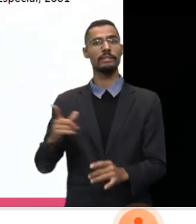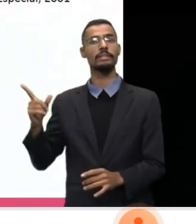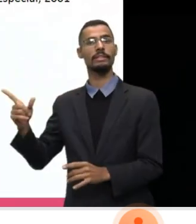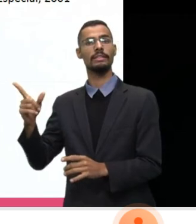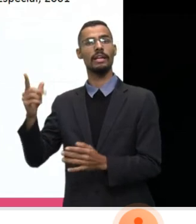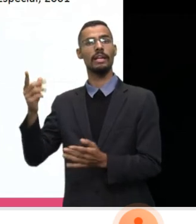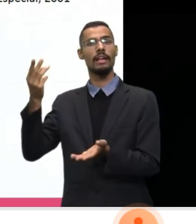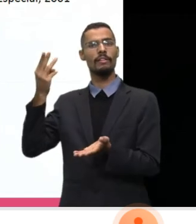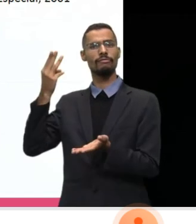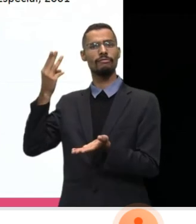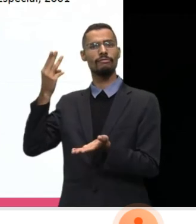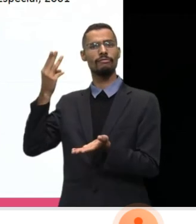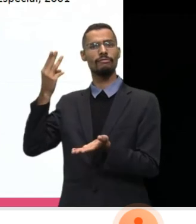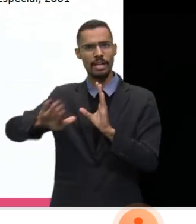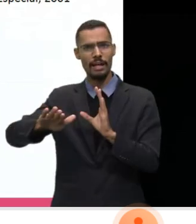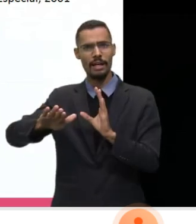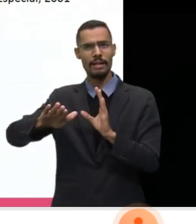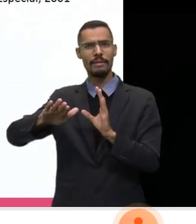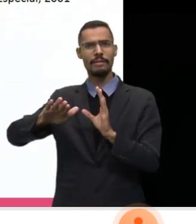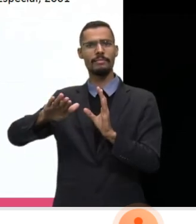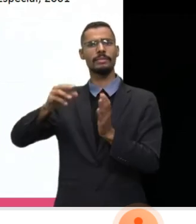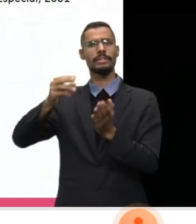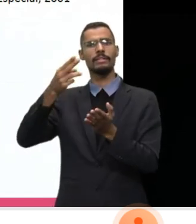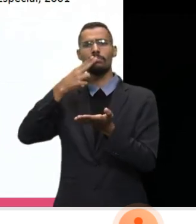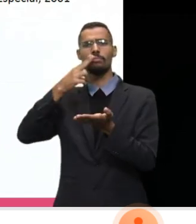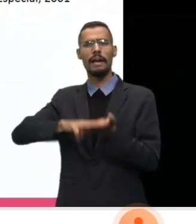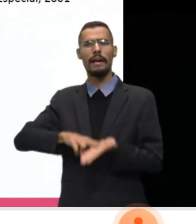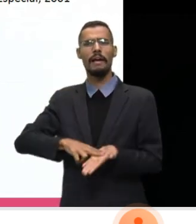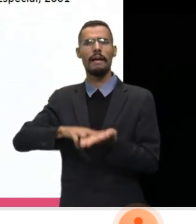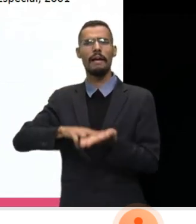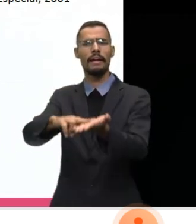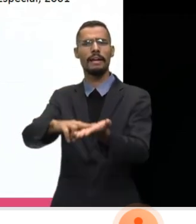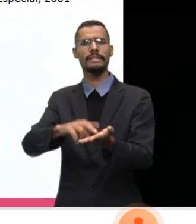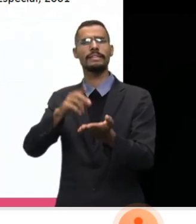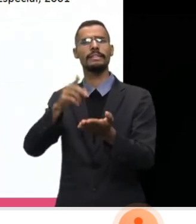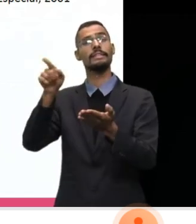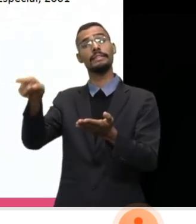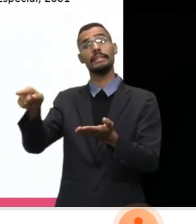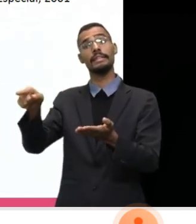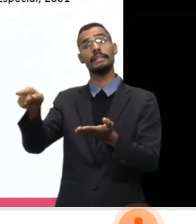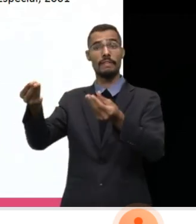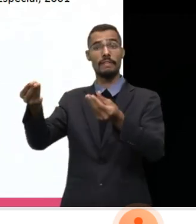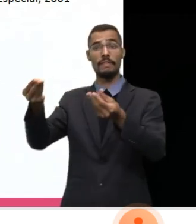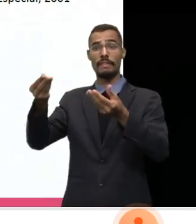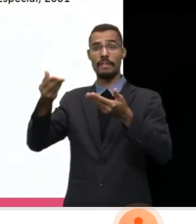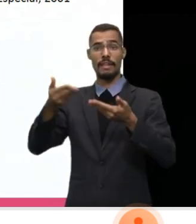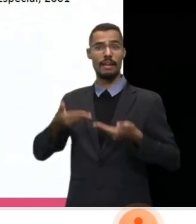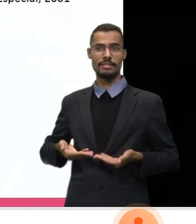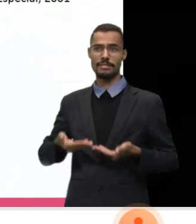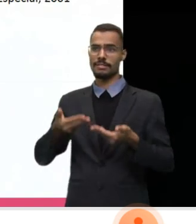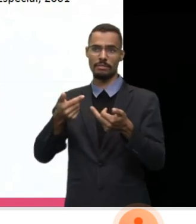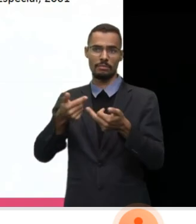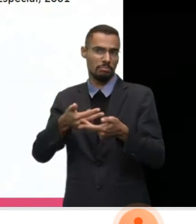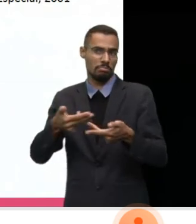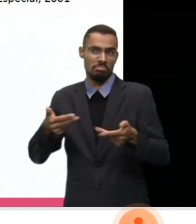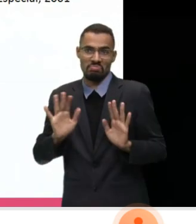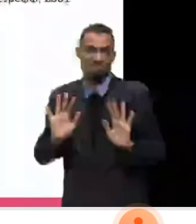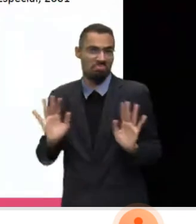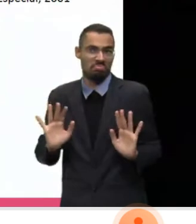Enviar mensagem, enviar carta, ou enviar ou trazer algo.